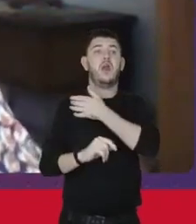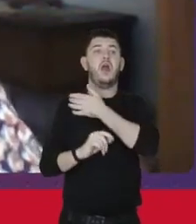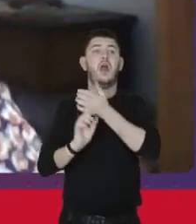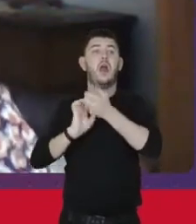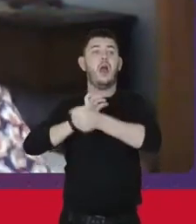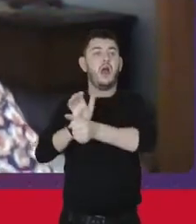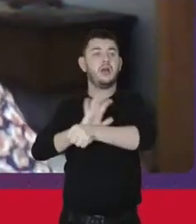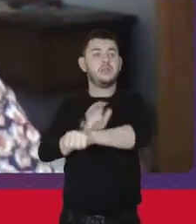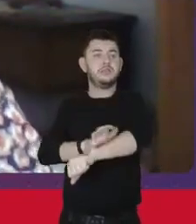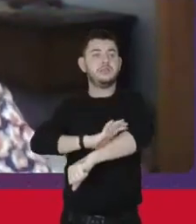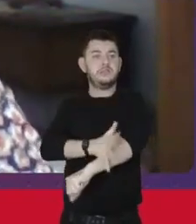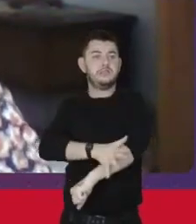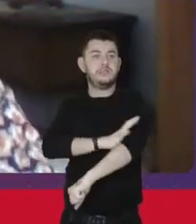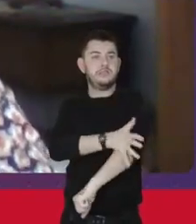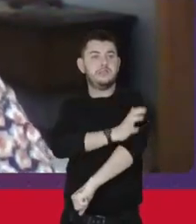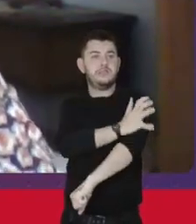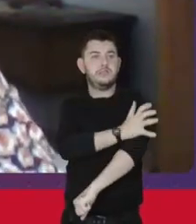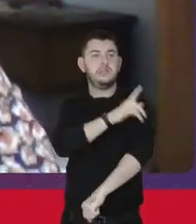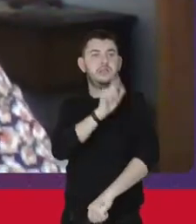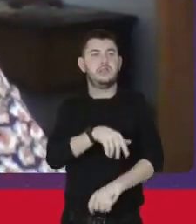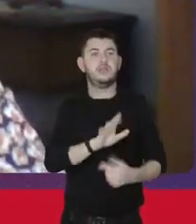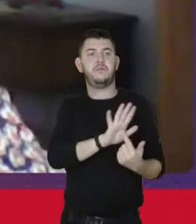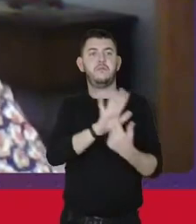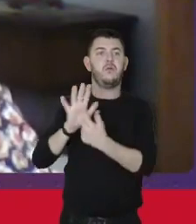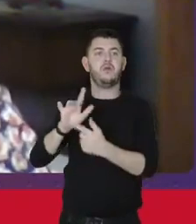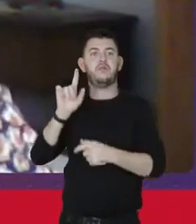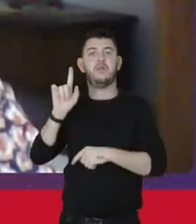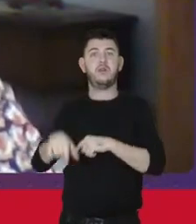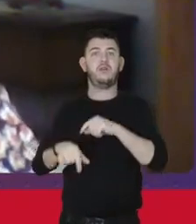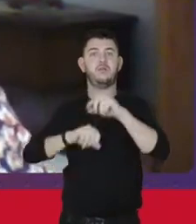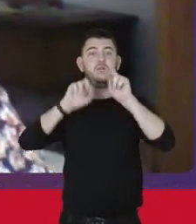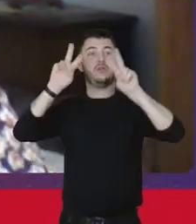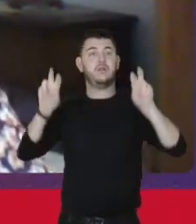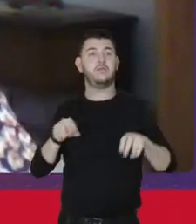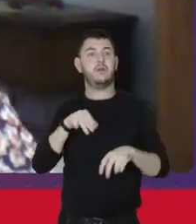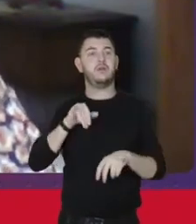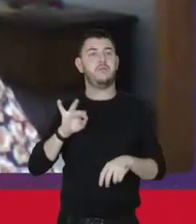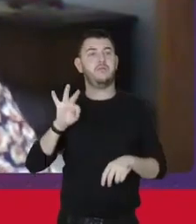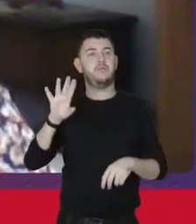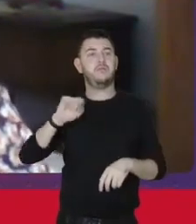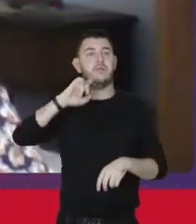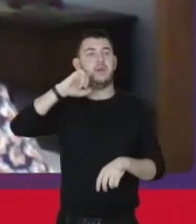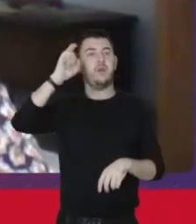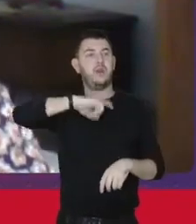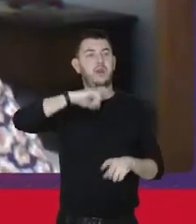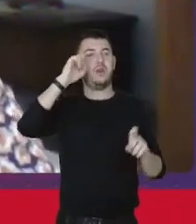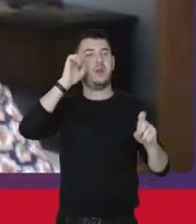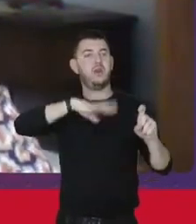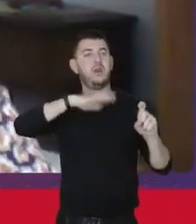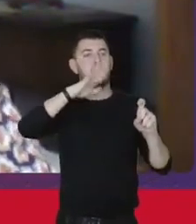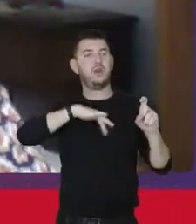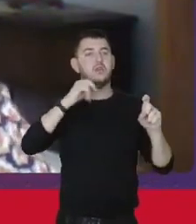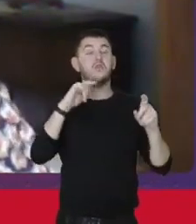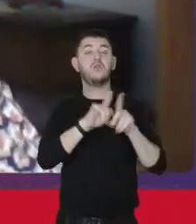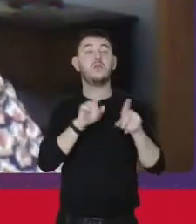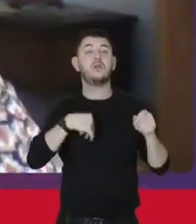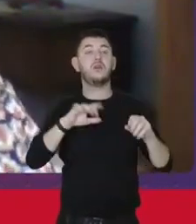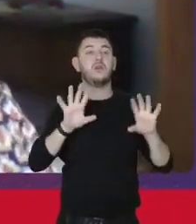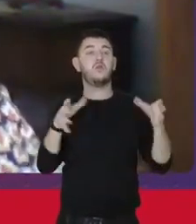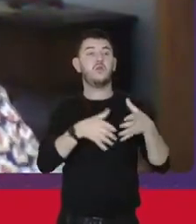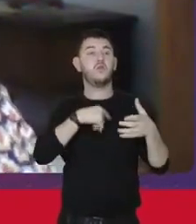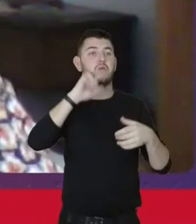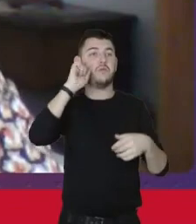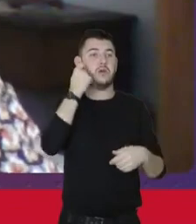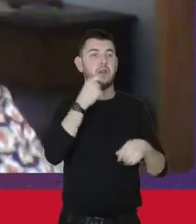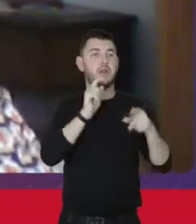associado aos mitos de inferioridade em relação à raça negra, que estaria, vamos dizer,